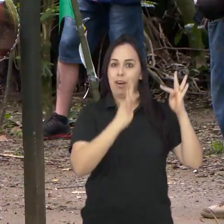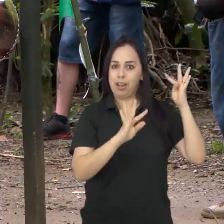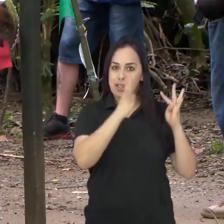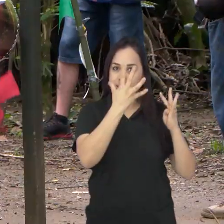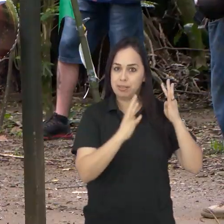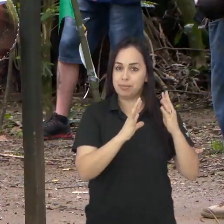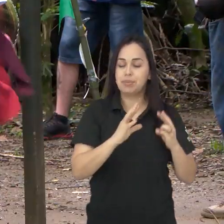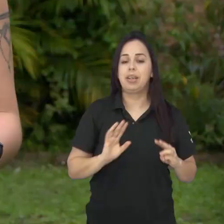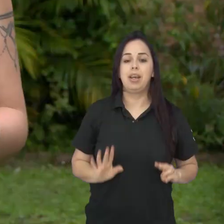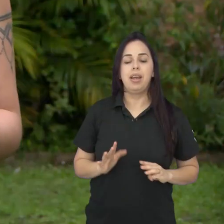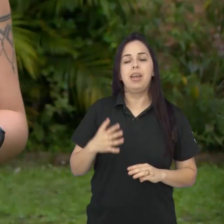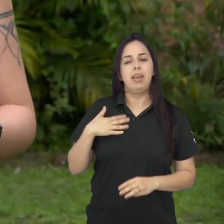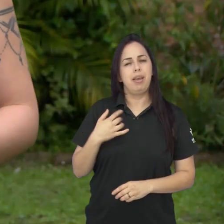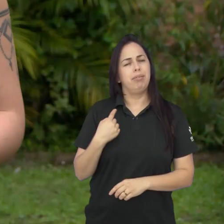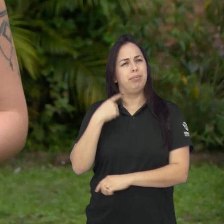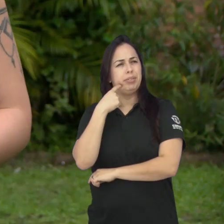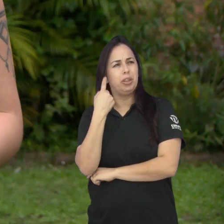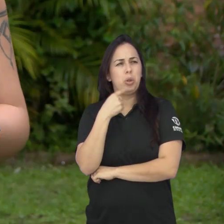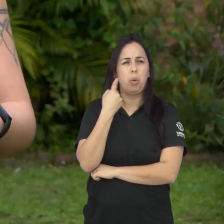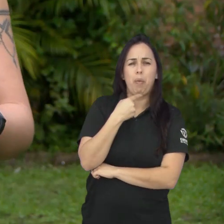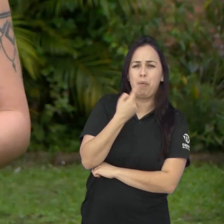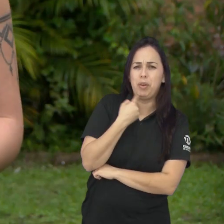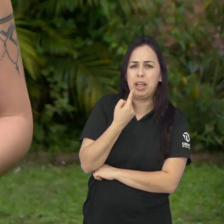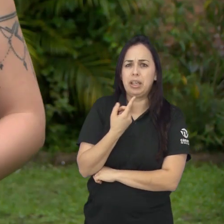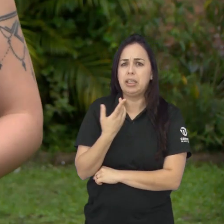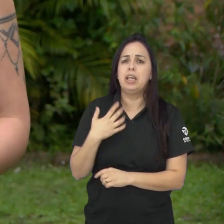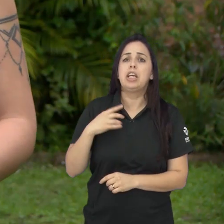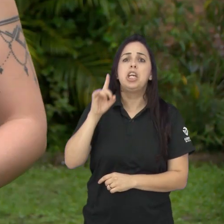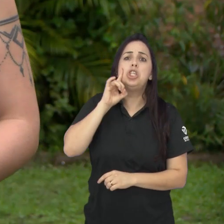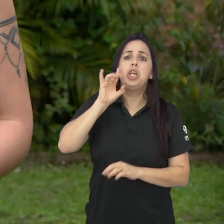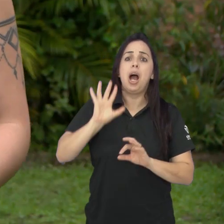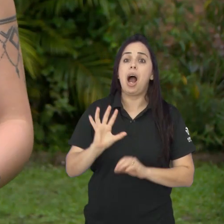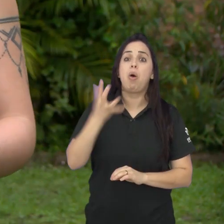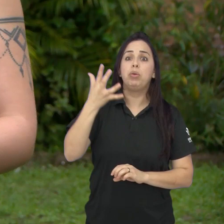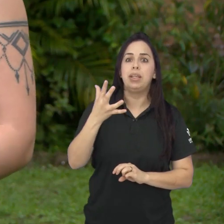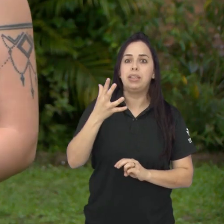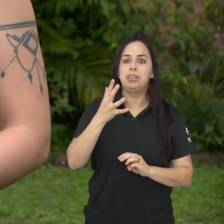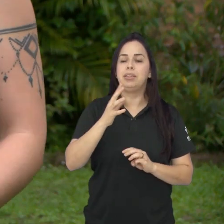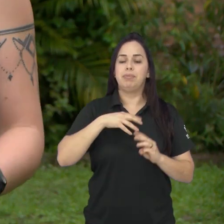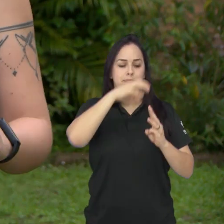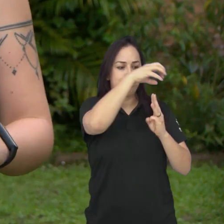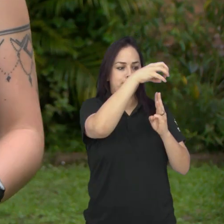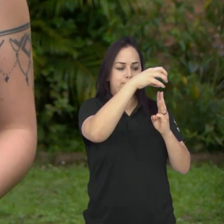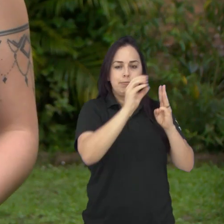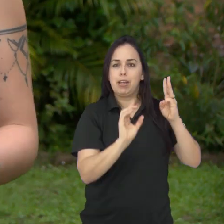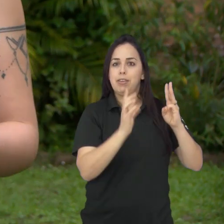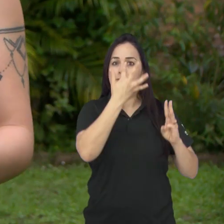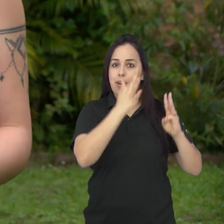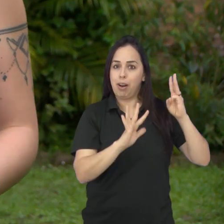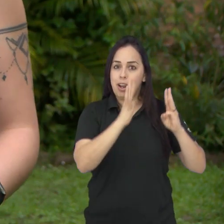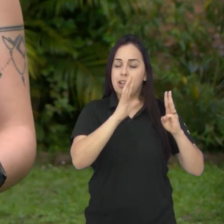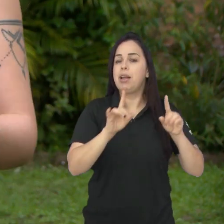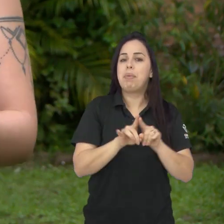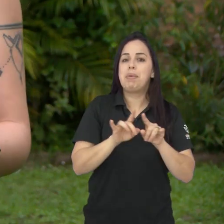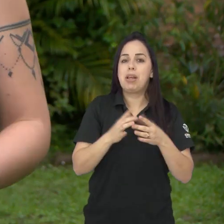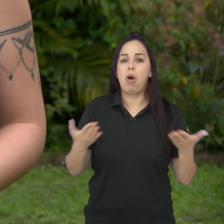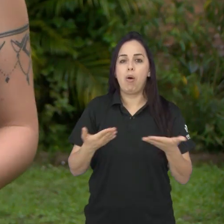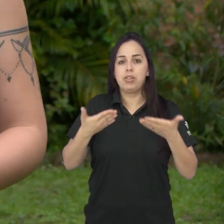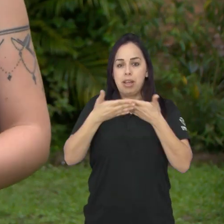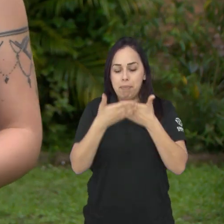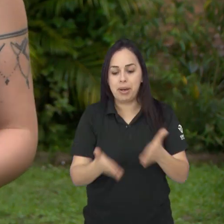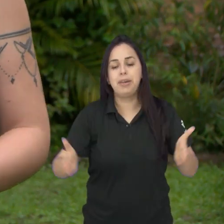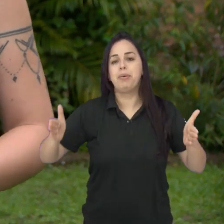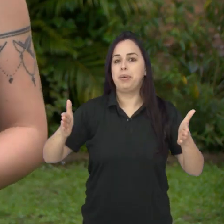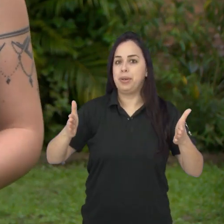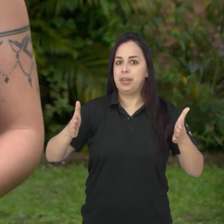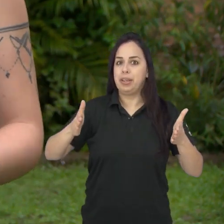Olha, eu confesso que até hoje eu ainda ficava meio em dúvida de quando que a Folia de Reis acontecia. Mas hoje eu estou na abertura de um ciclo de Natal bem conhecido aqui